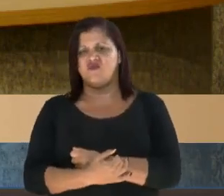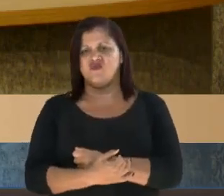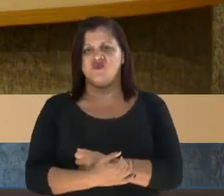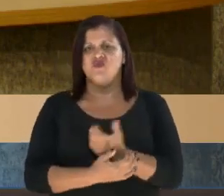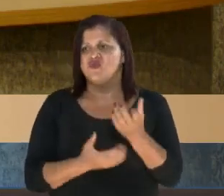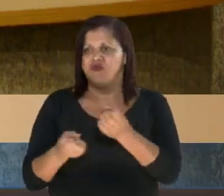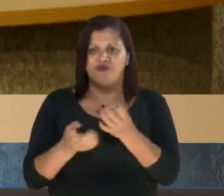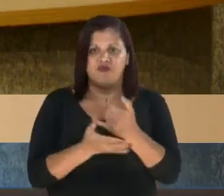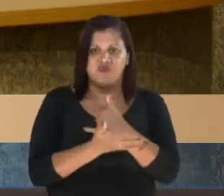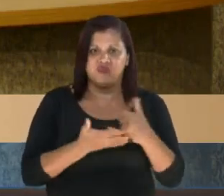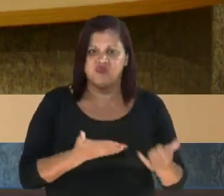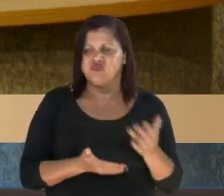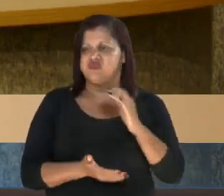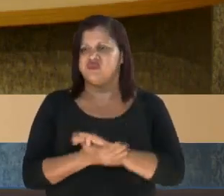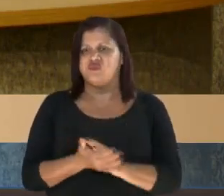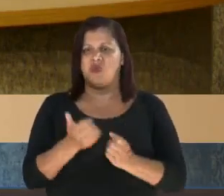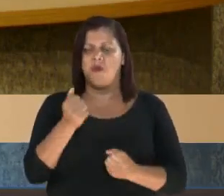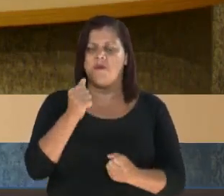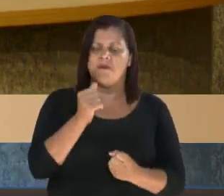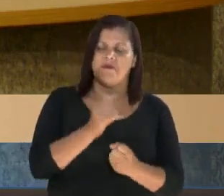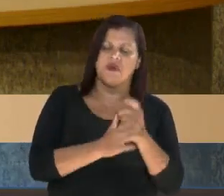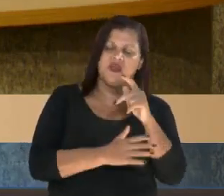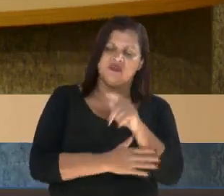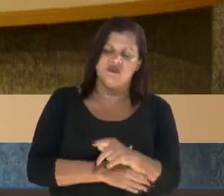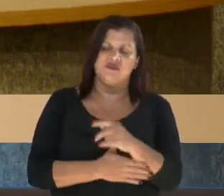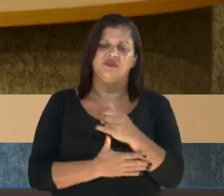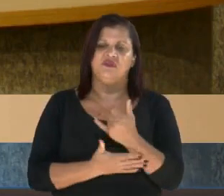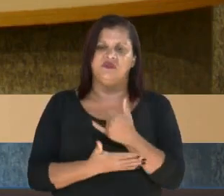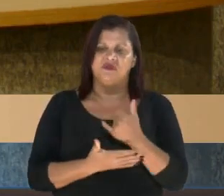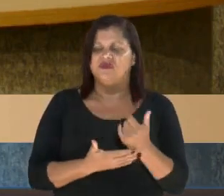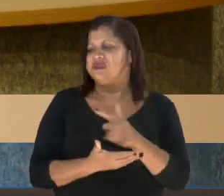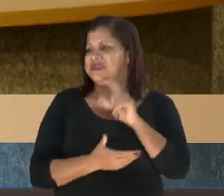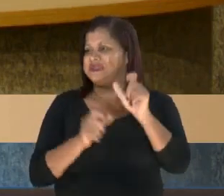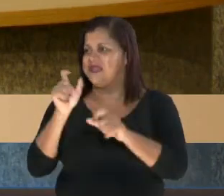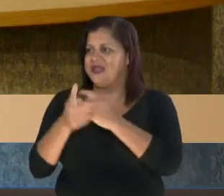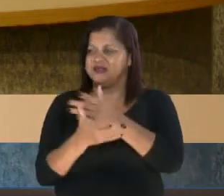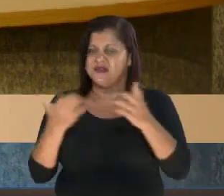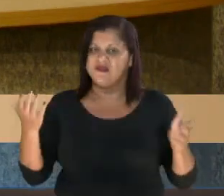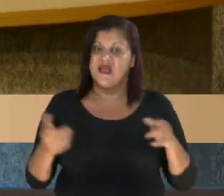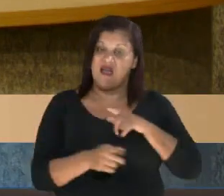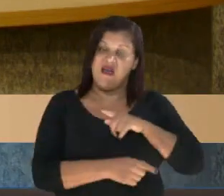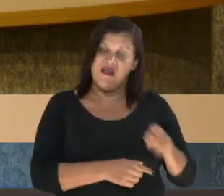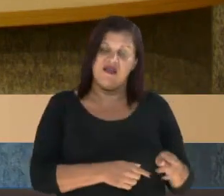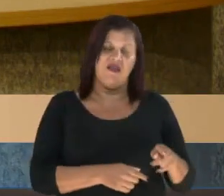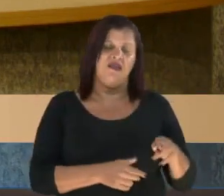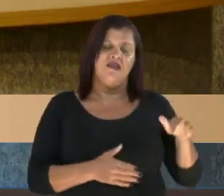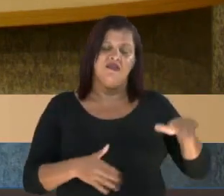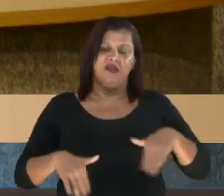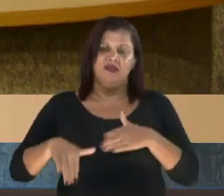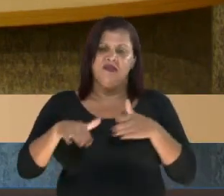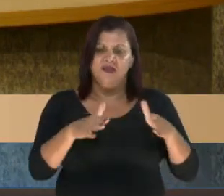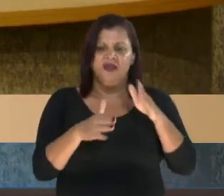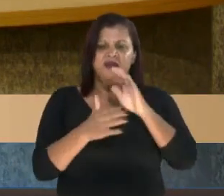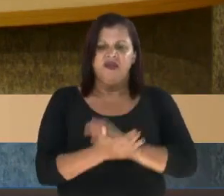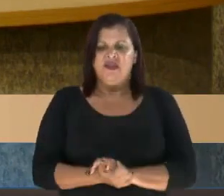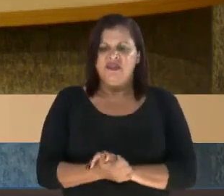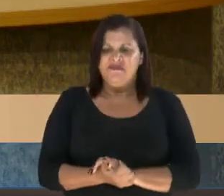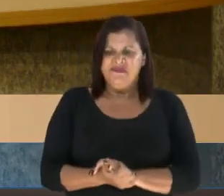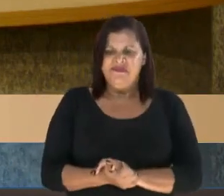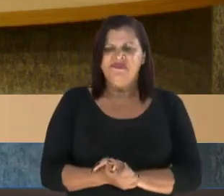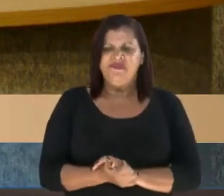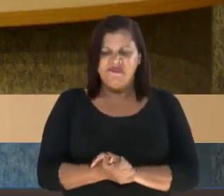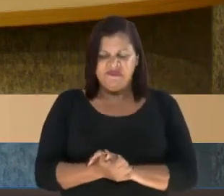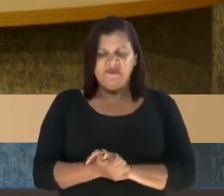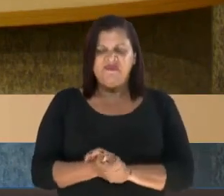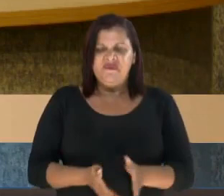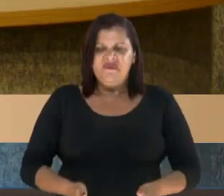não é o plantio da maconha o Polia da maconha sem esses guerreiros ali nas estradas nas rodovias